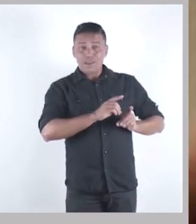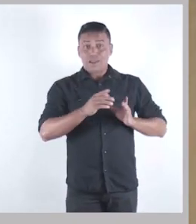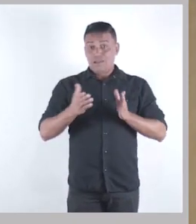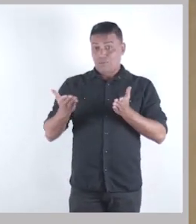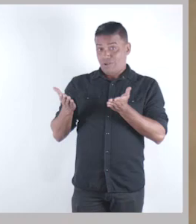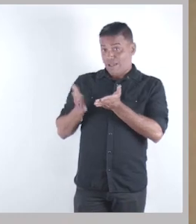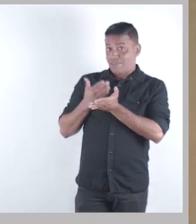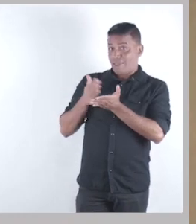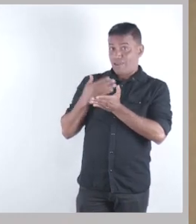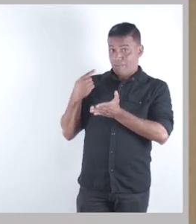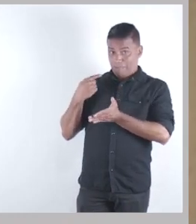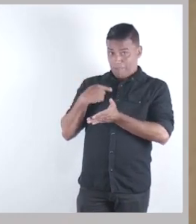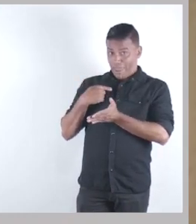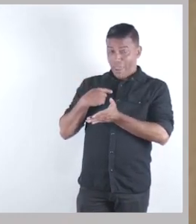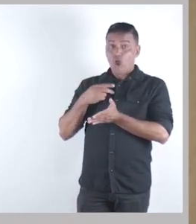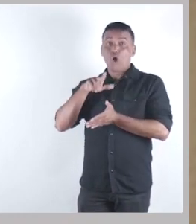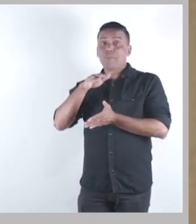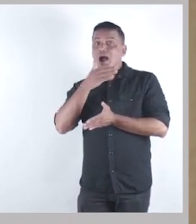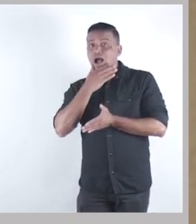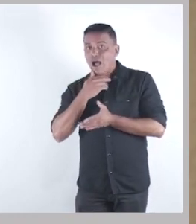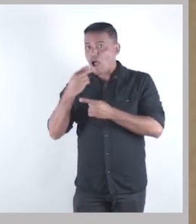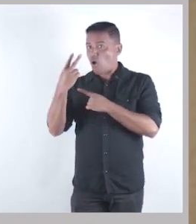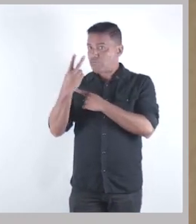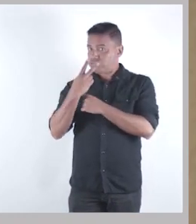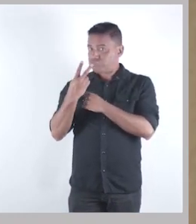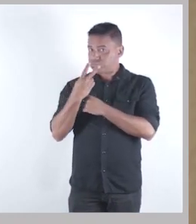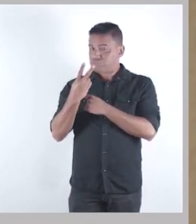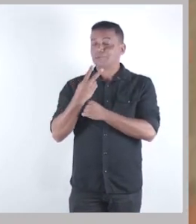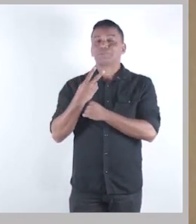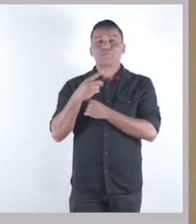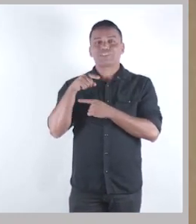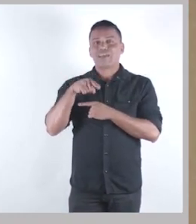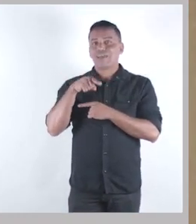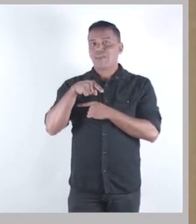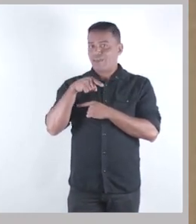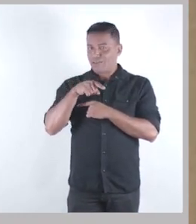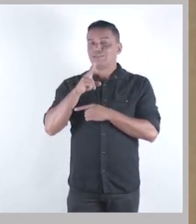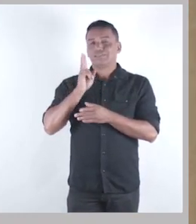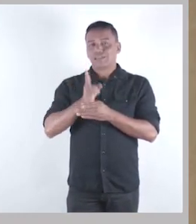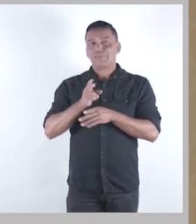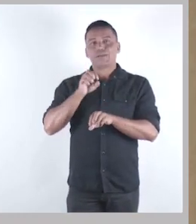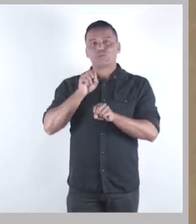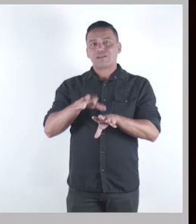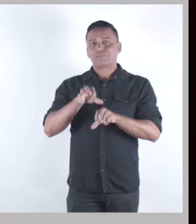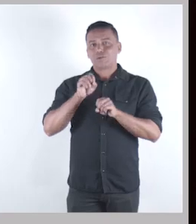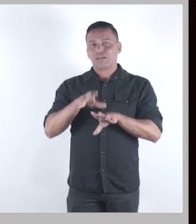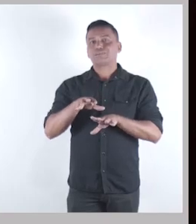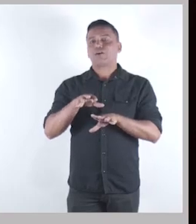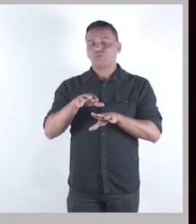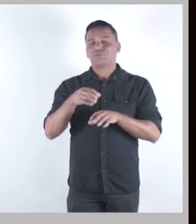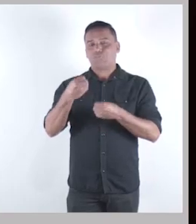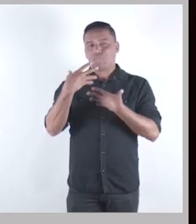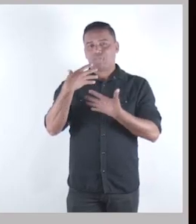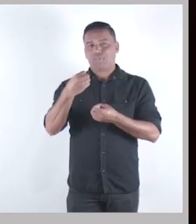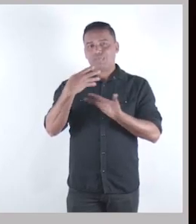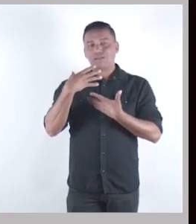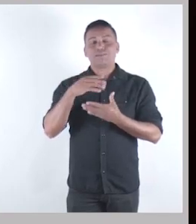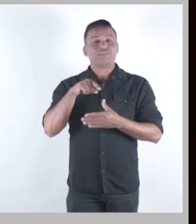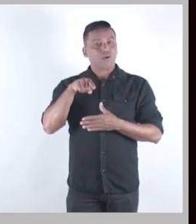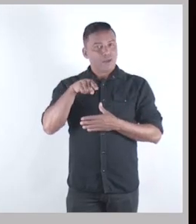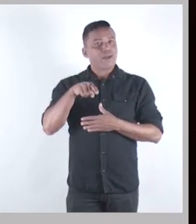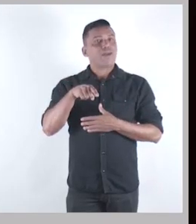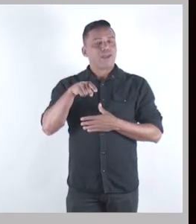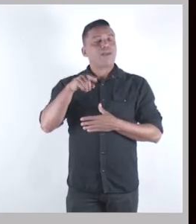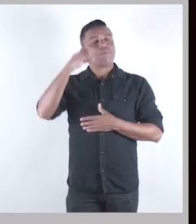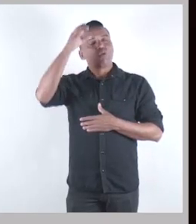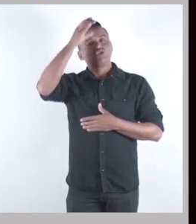cadernetas quando vinham da escola, dizer qual foi a nota. Ele era o nosso encarregado de educação. E nós devemos muito a ele esta